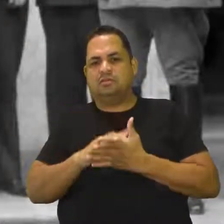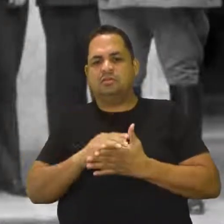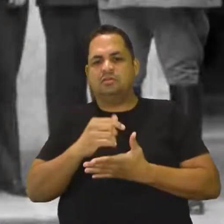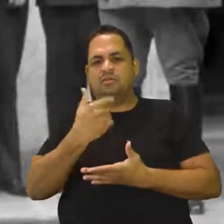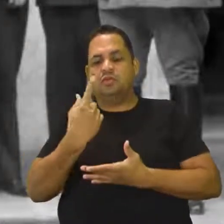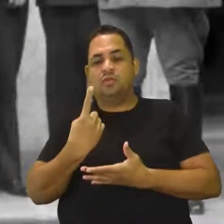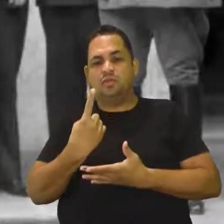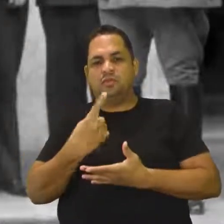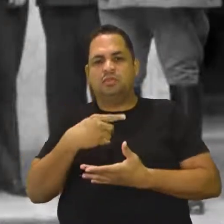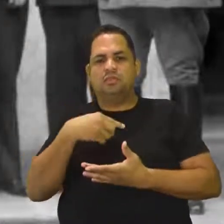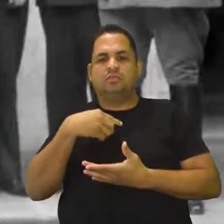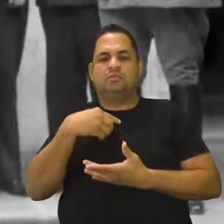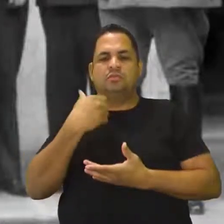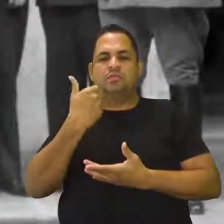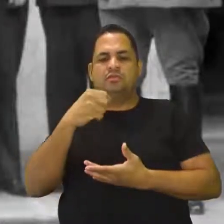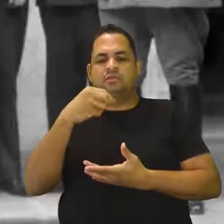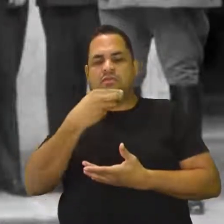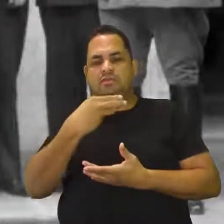1932,